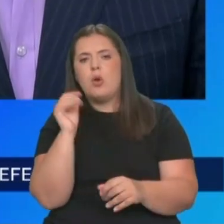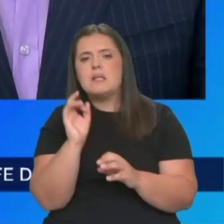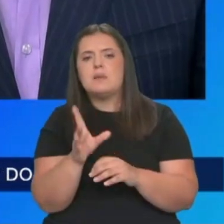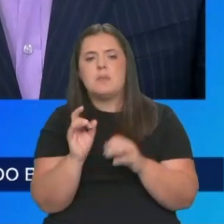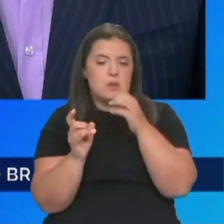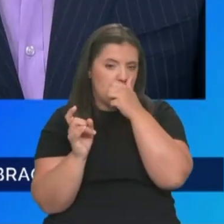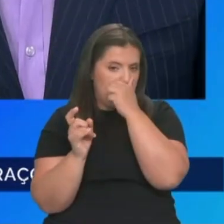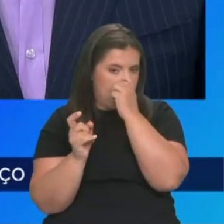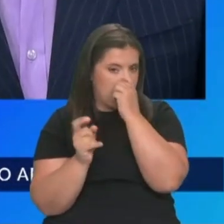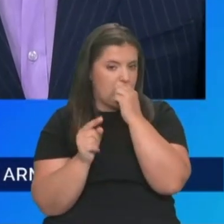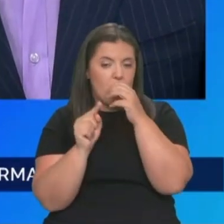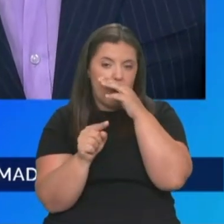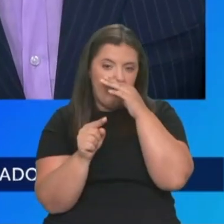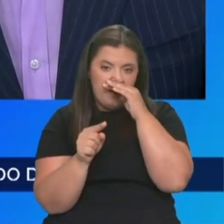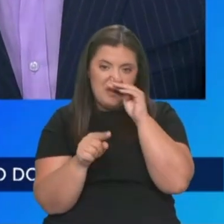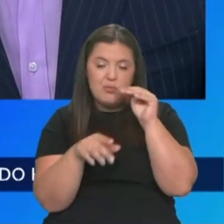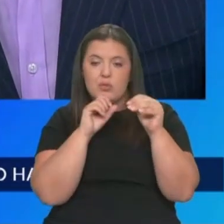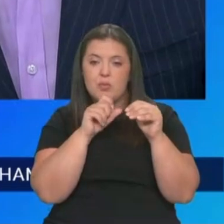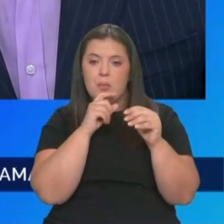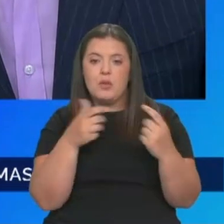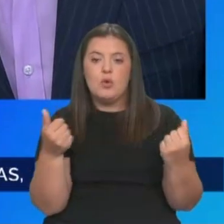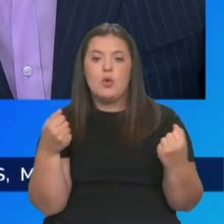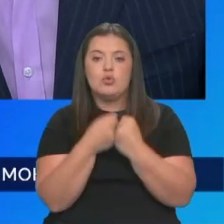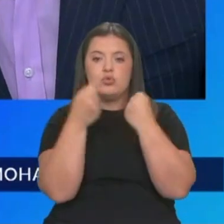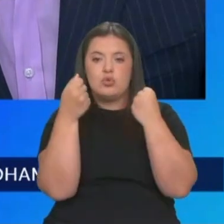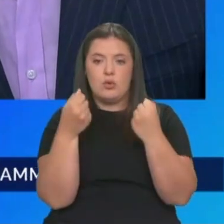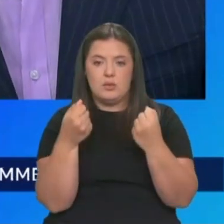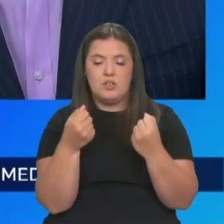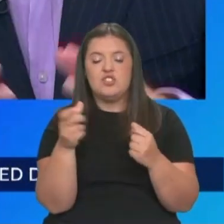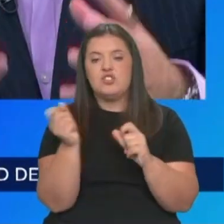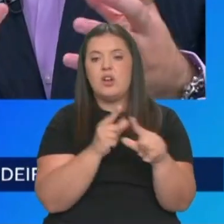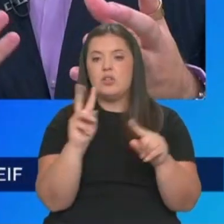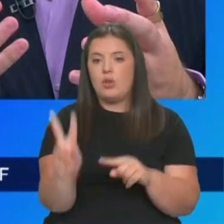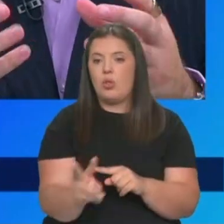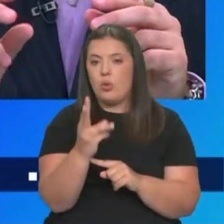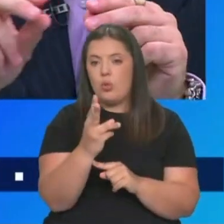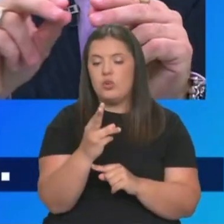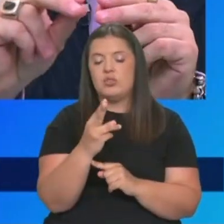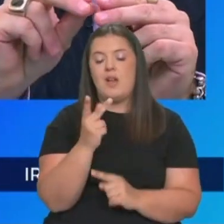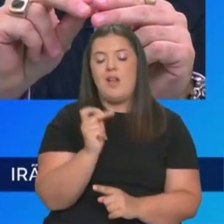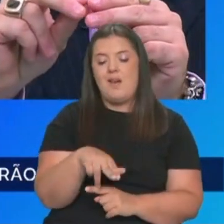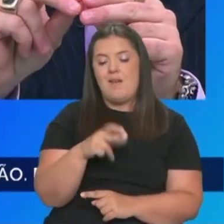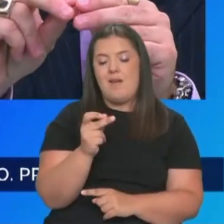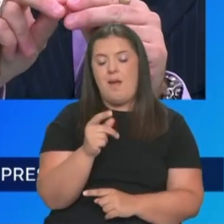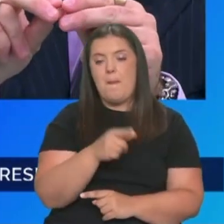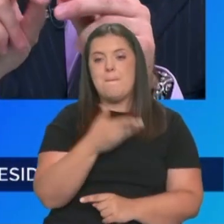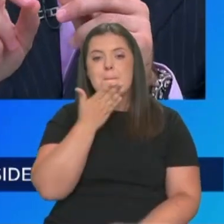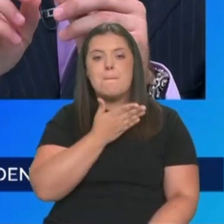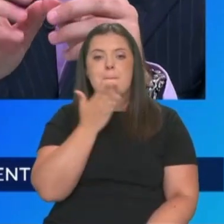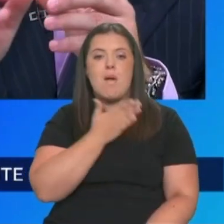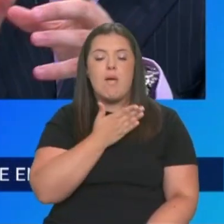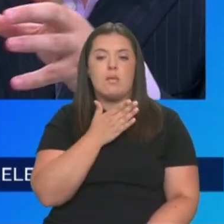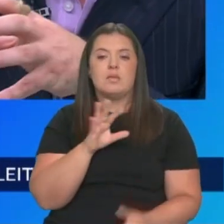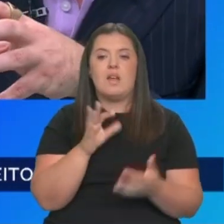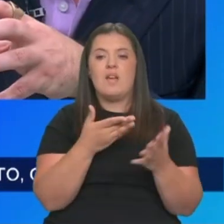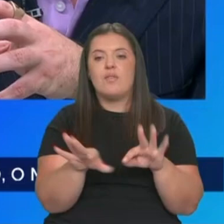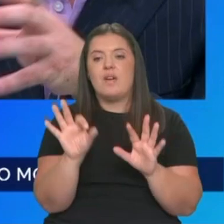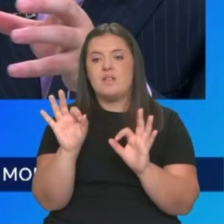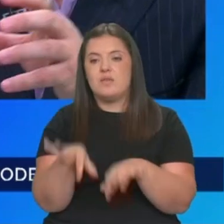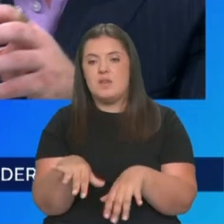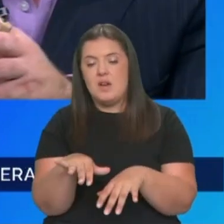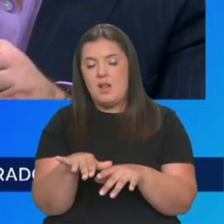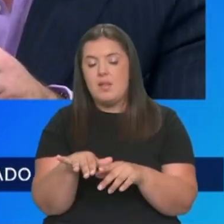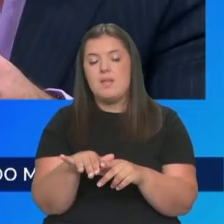Foi claramente aqui, provavelmente, o choque, a colisão de duas estrelas, anãs brancas. Anãs brancas corresponde à fase final de estrelas como o nosso